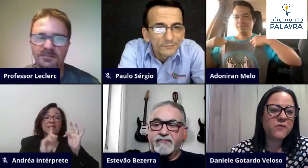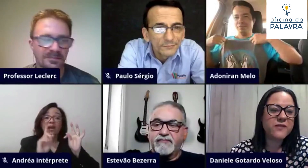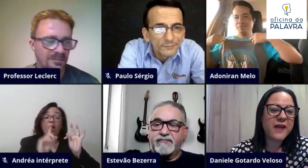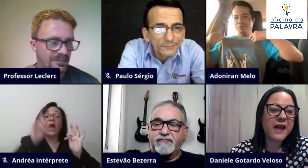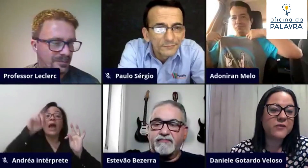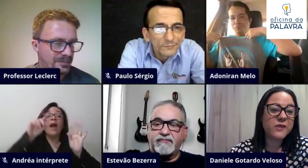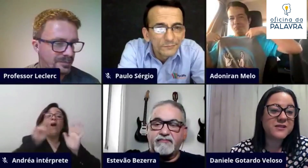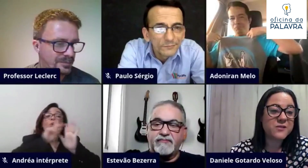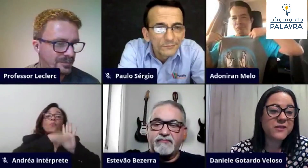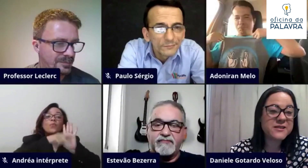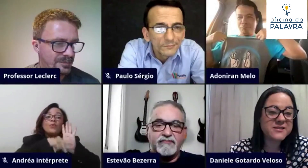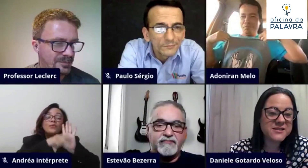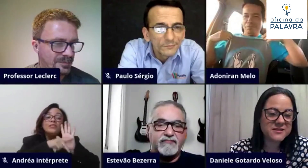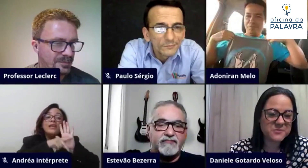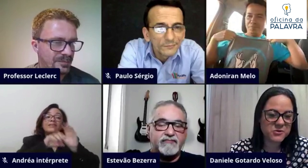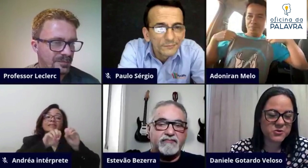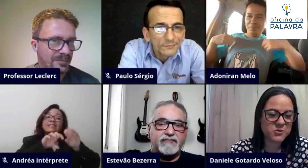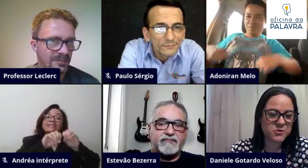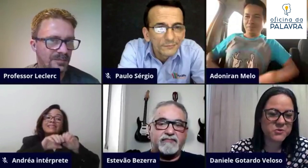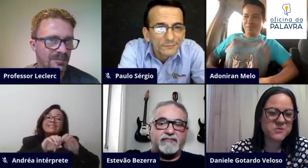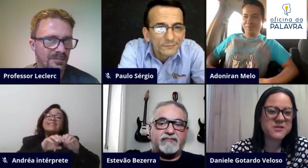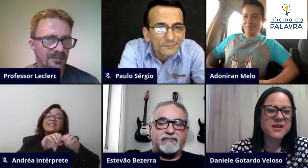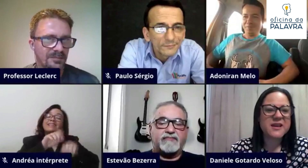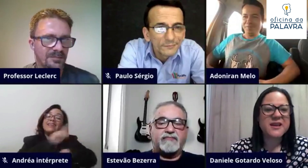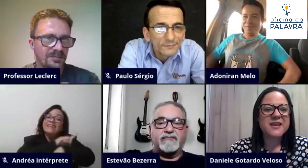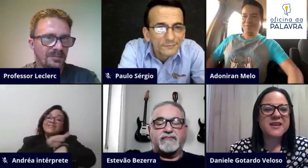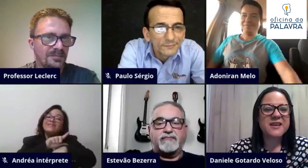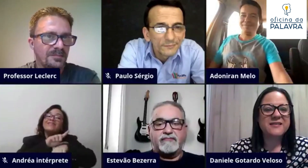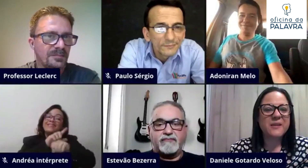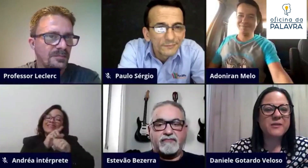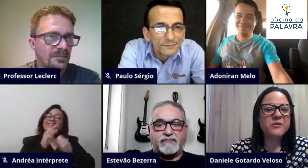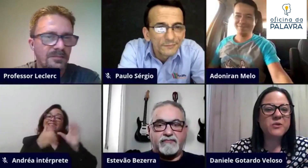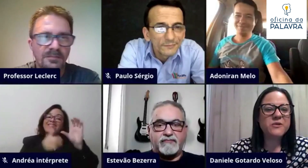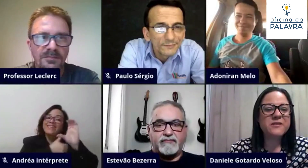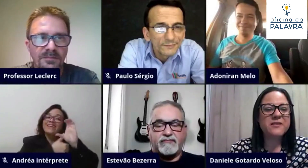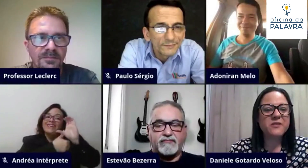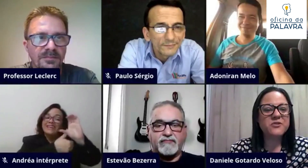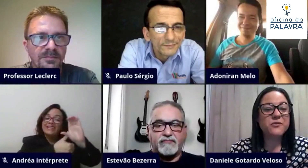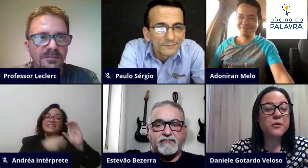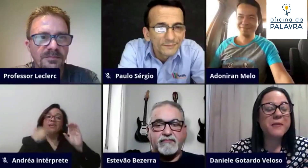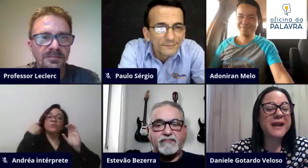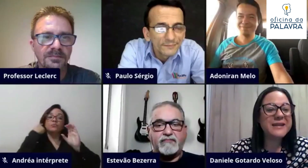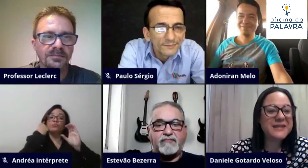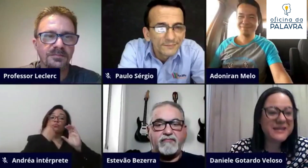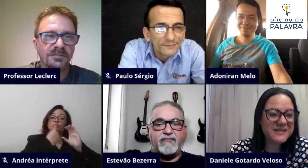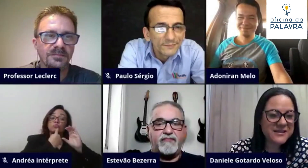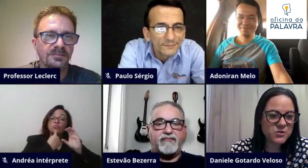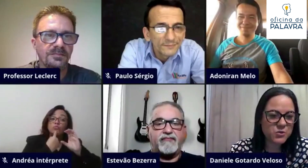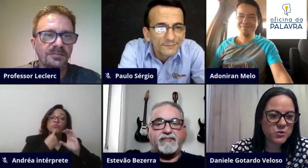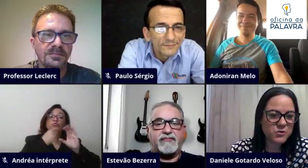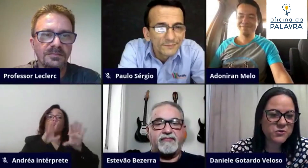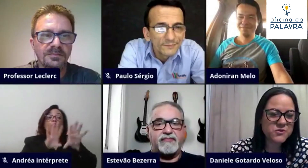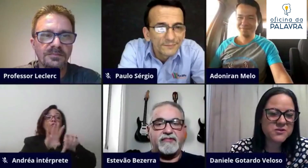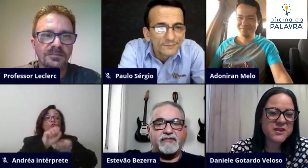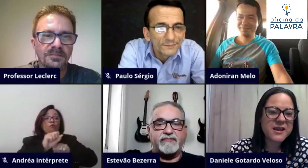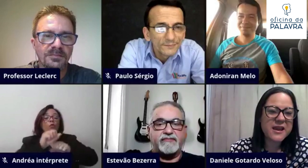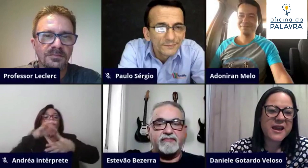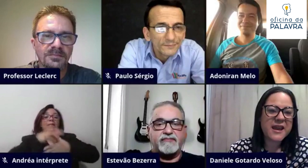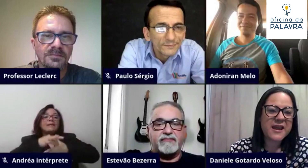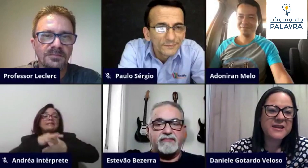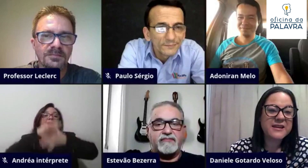que promove a educação cristã para os surdos, que tem o intuito, então, de formar líderes